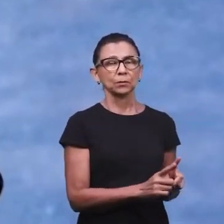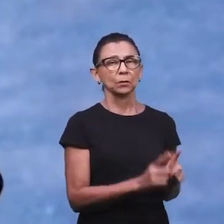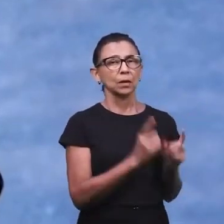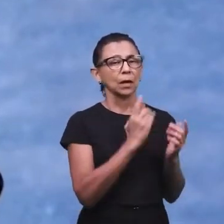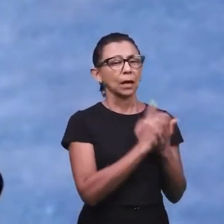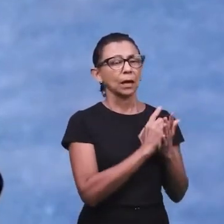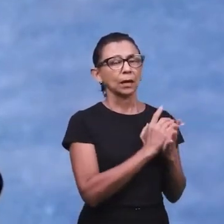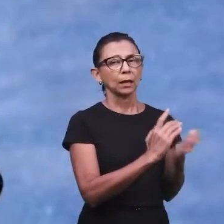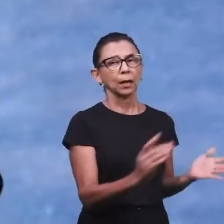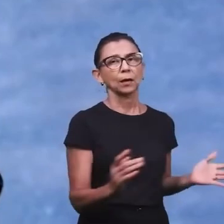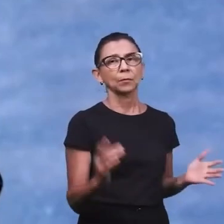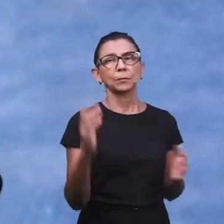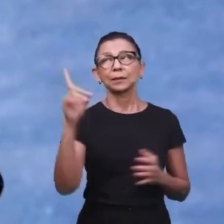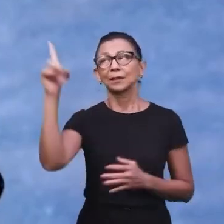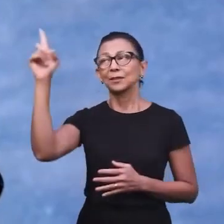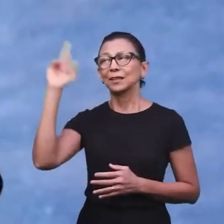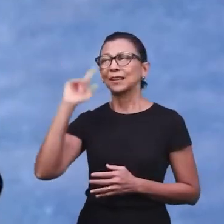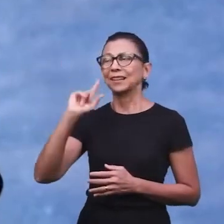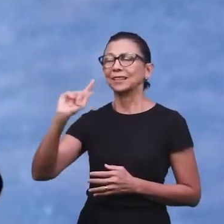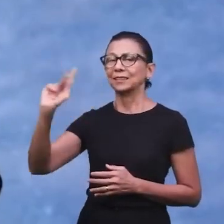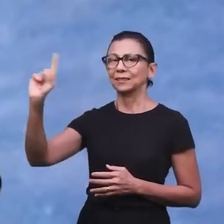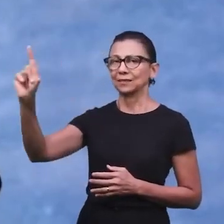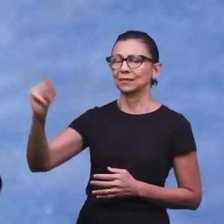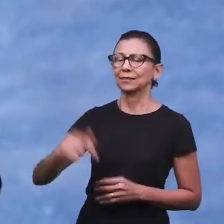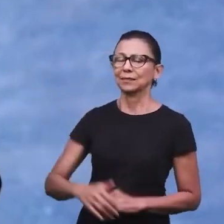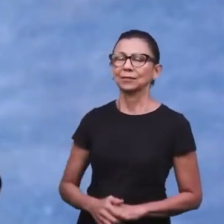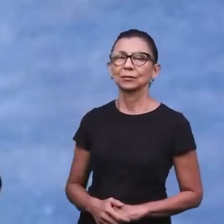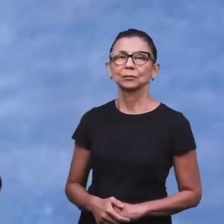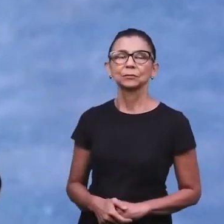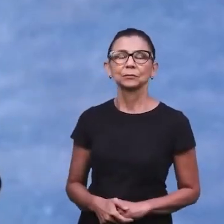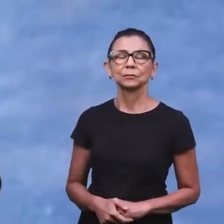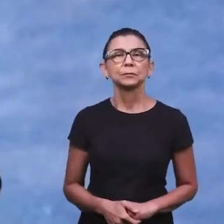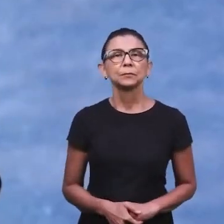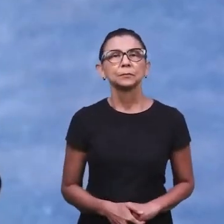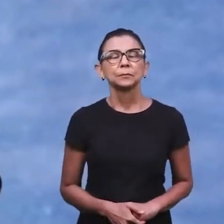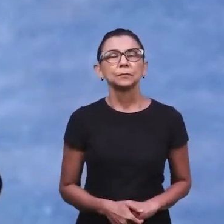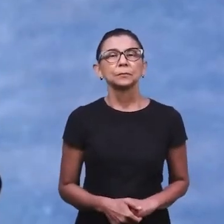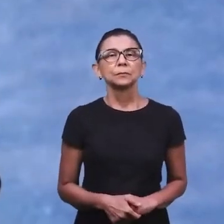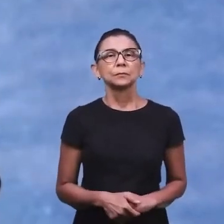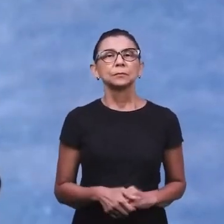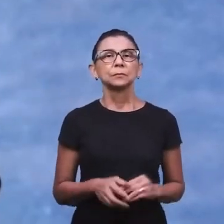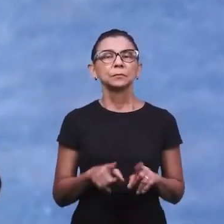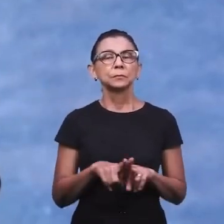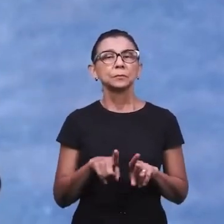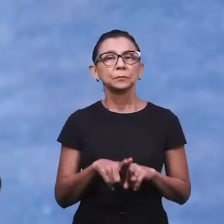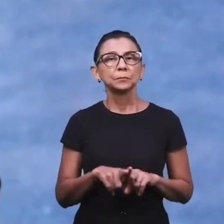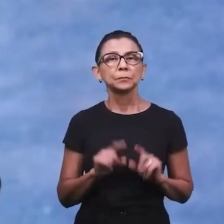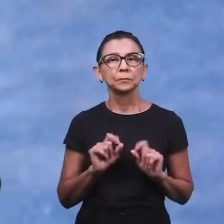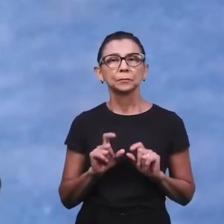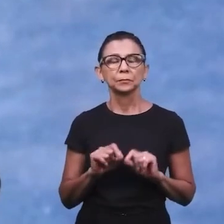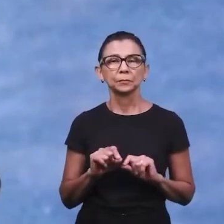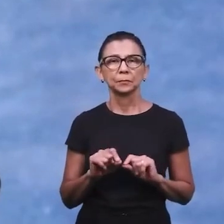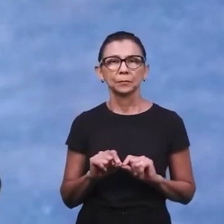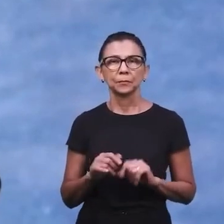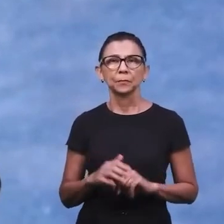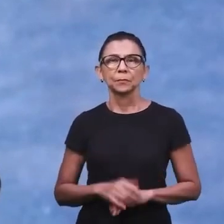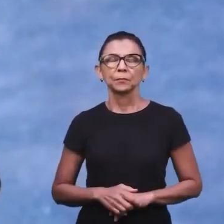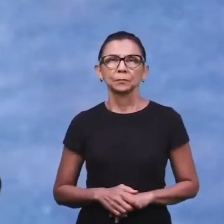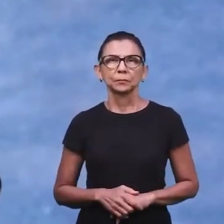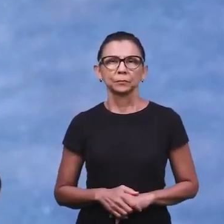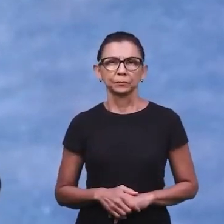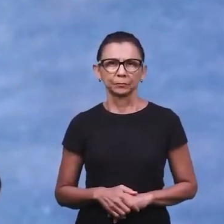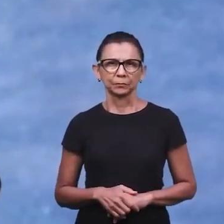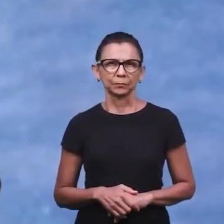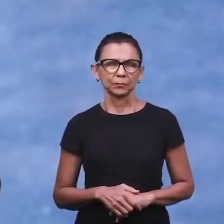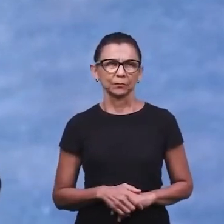nosso Deus ele é eterno e o que chama a nossa atenção também eu gostaria de lembrar aqui é que a nossa Grande Vitória que nós temos contra